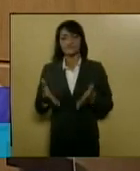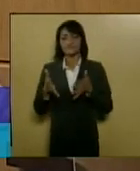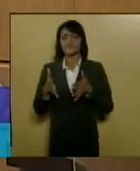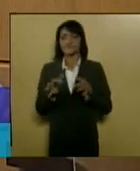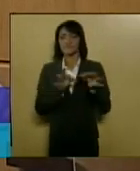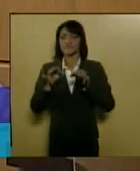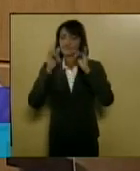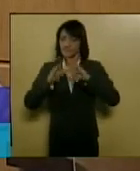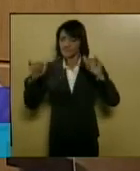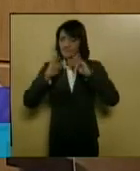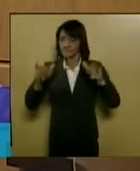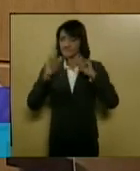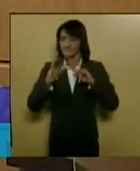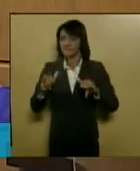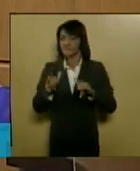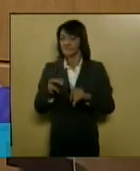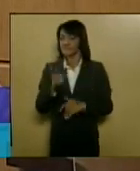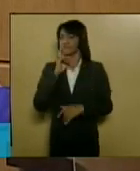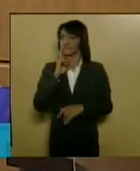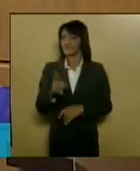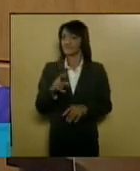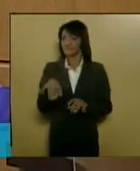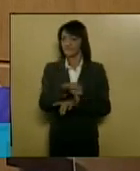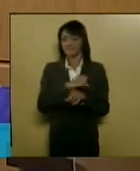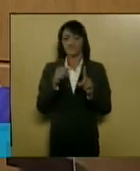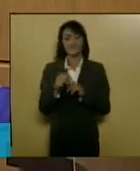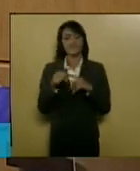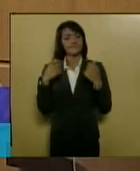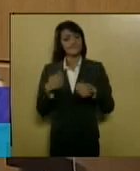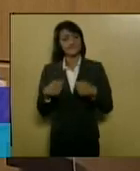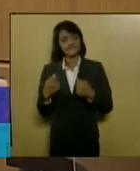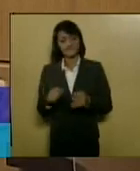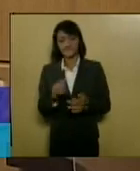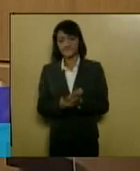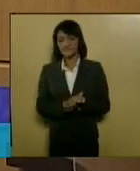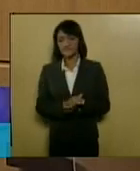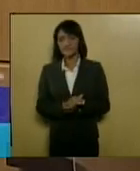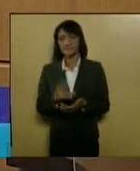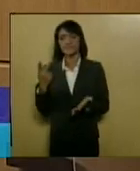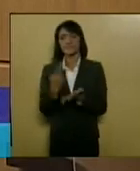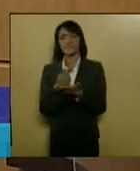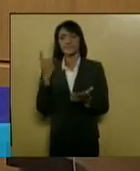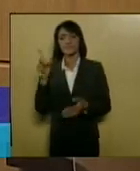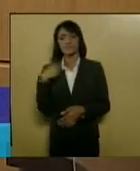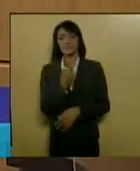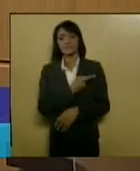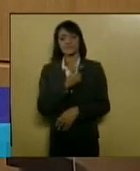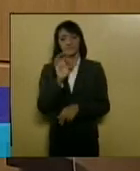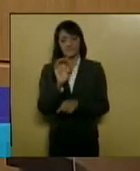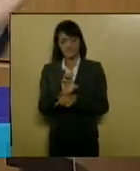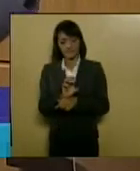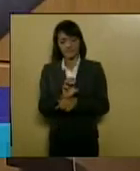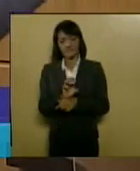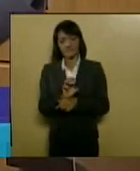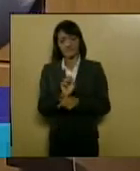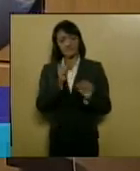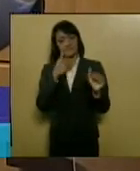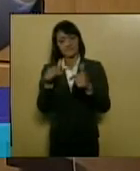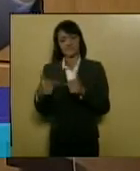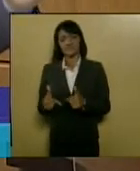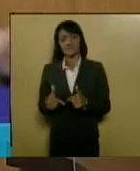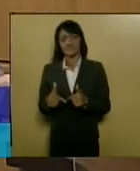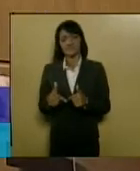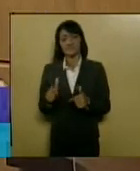de campanha e dar a resposta que a sociedade precisa. Isso acontece no nosso estado. As ações da